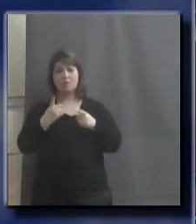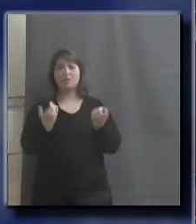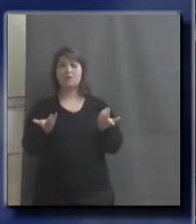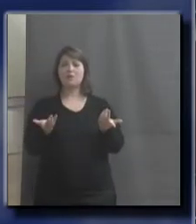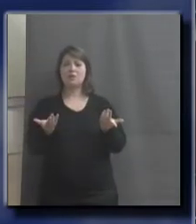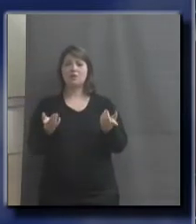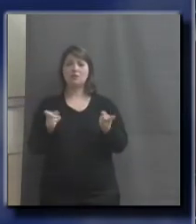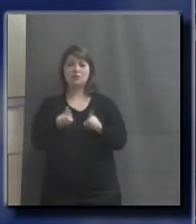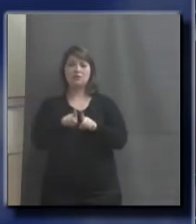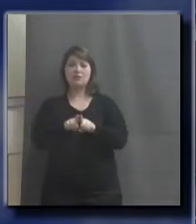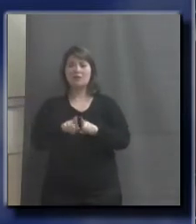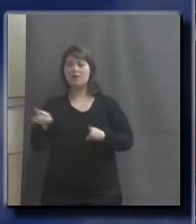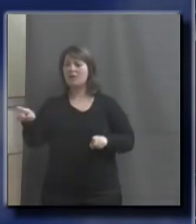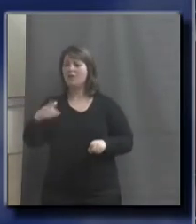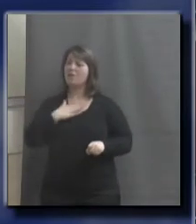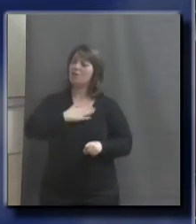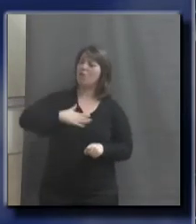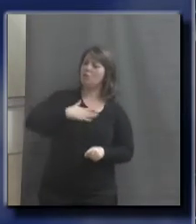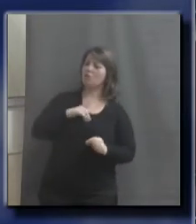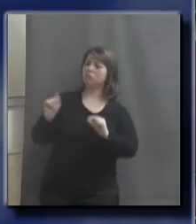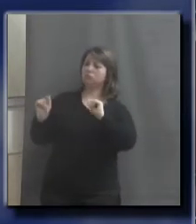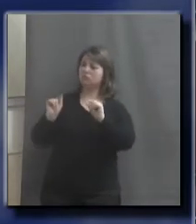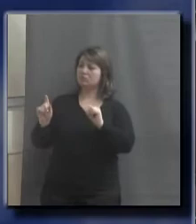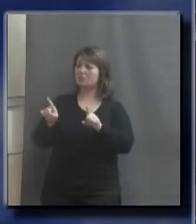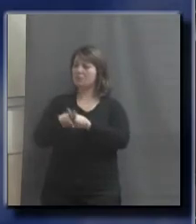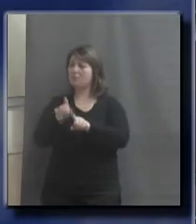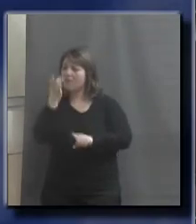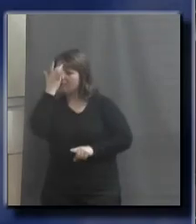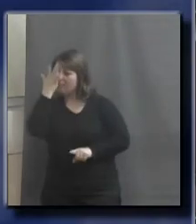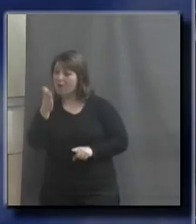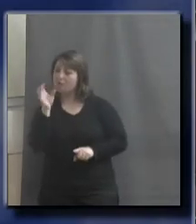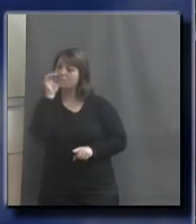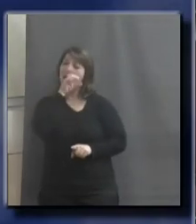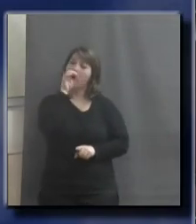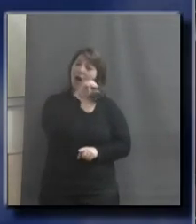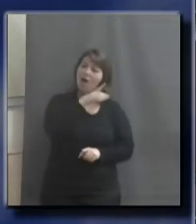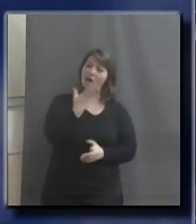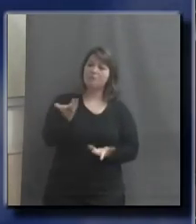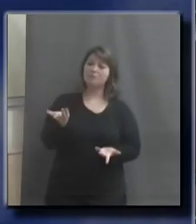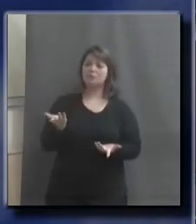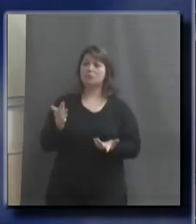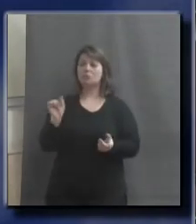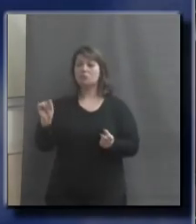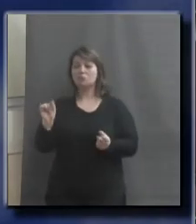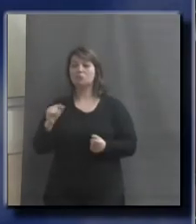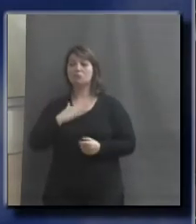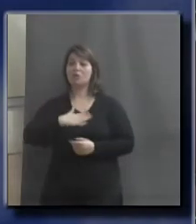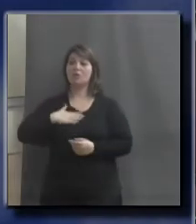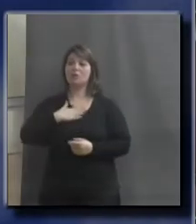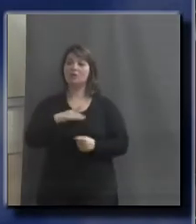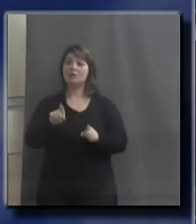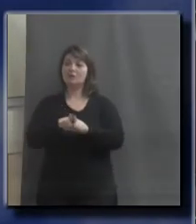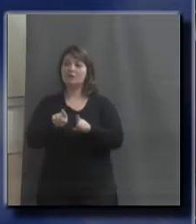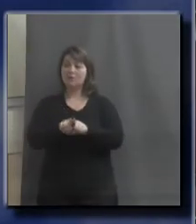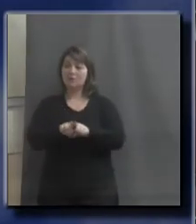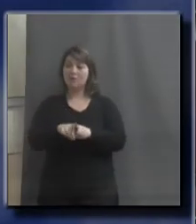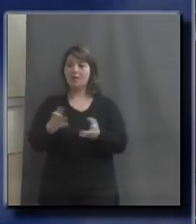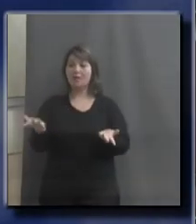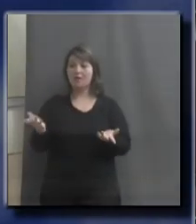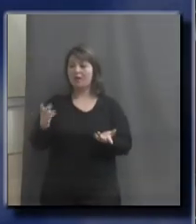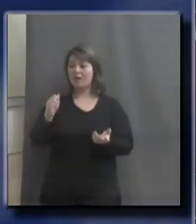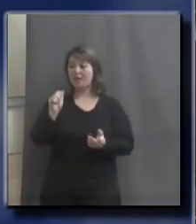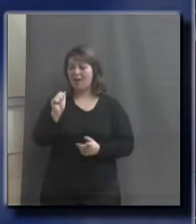demandar o que é melhor, mais gostoso, mais fácil, mais rápido, mais bacana, mais... Né? Tanto que as propagandas de IAD são ótimas.